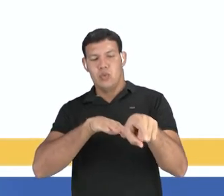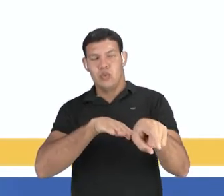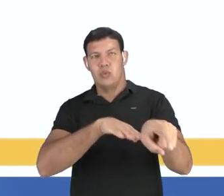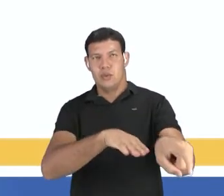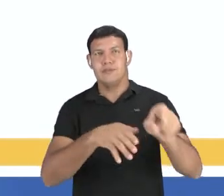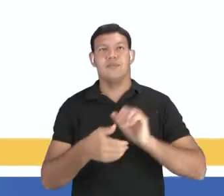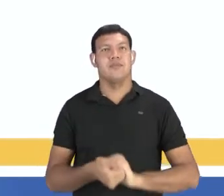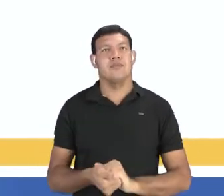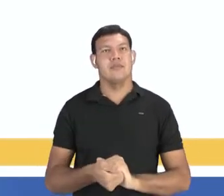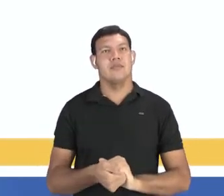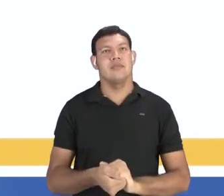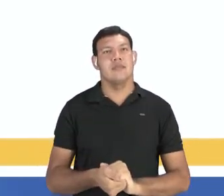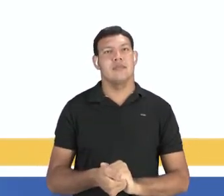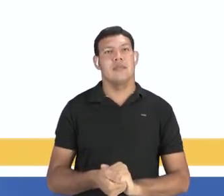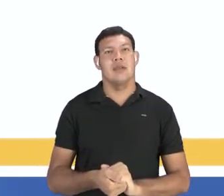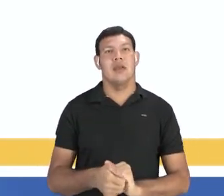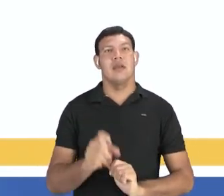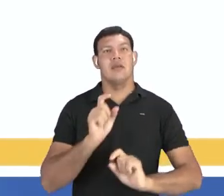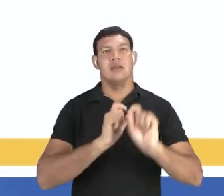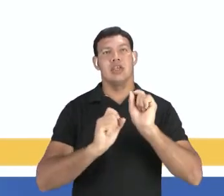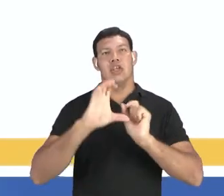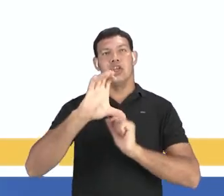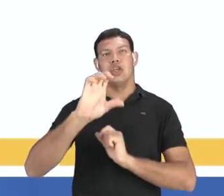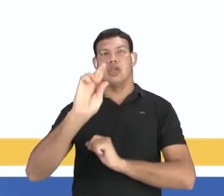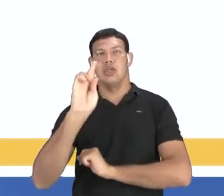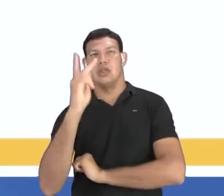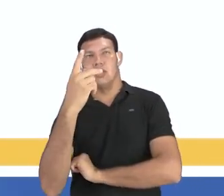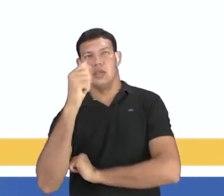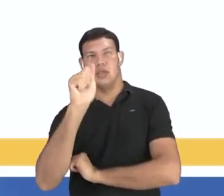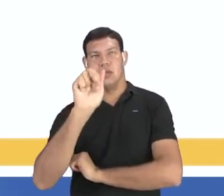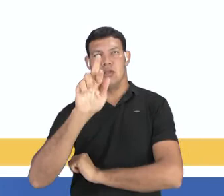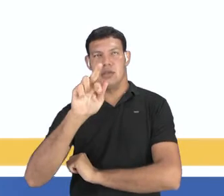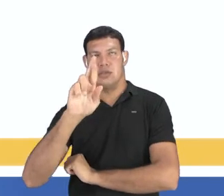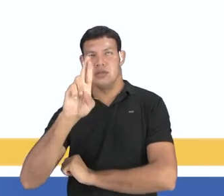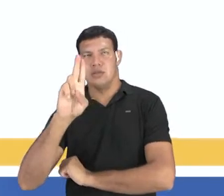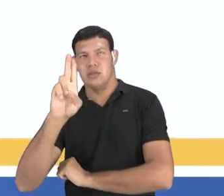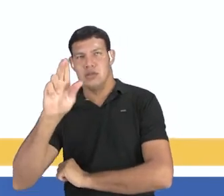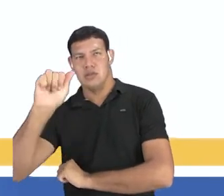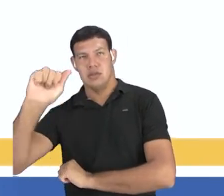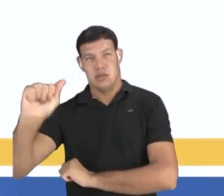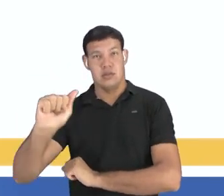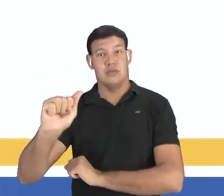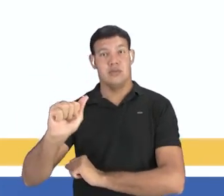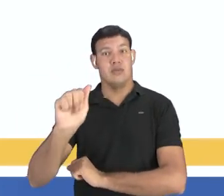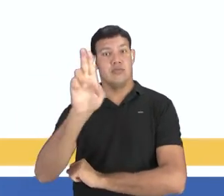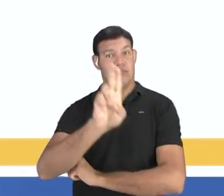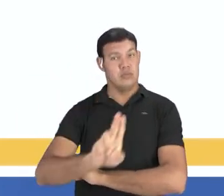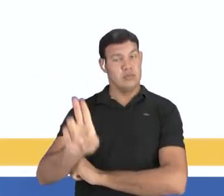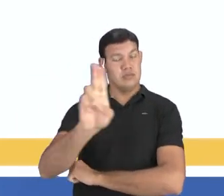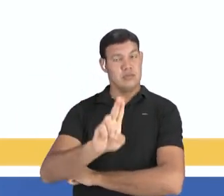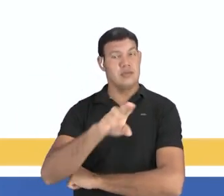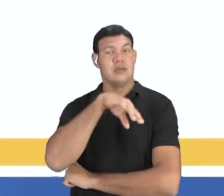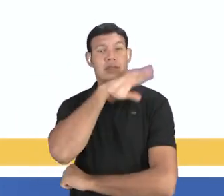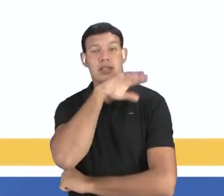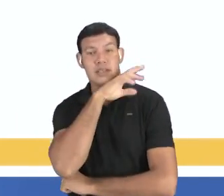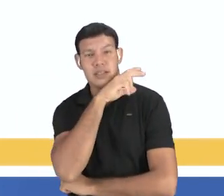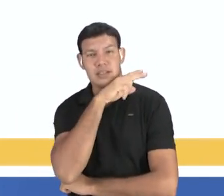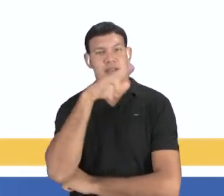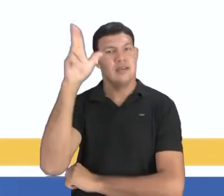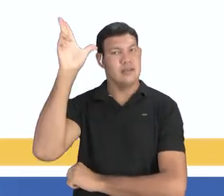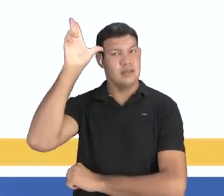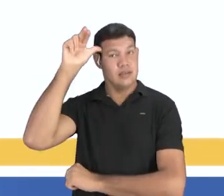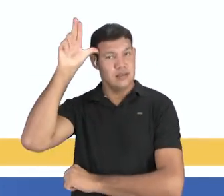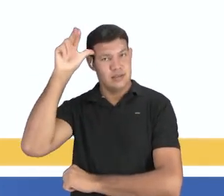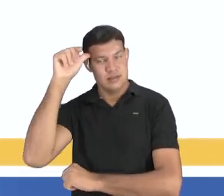e vamos observar mais achar lá então aparato de tração animal ou mecânica cuja peça essencial Régia